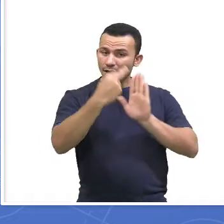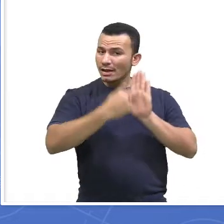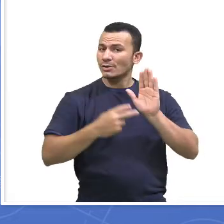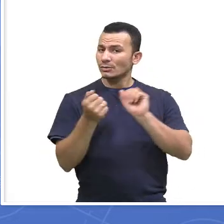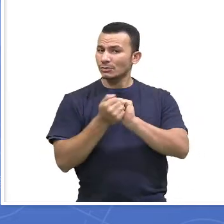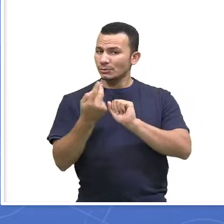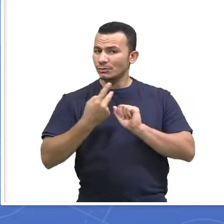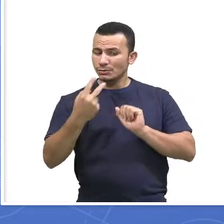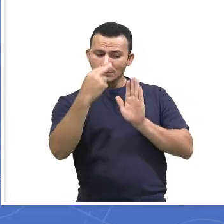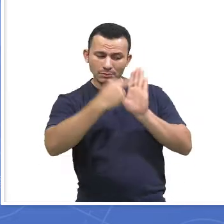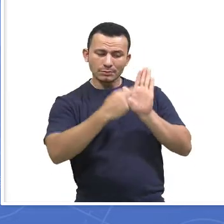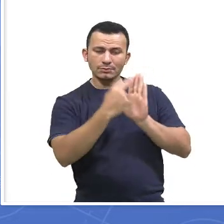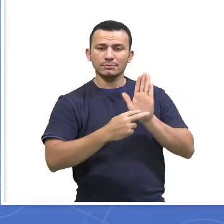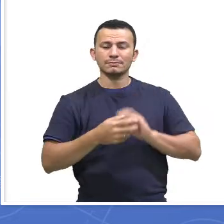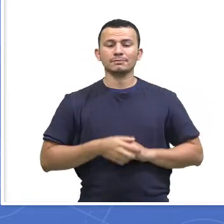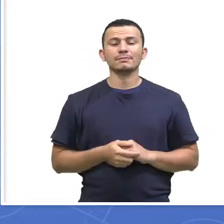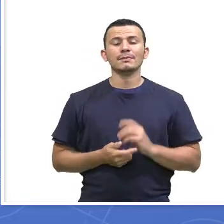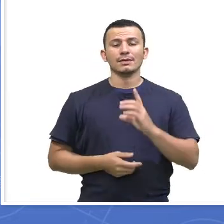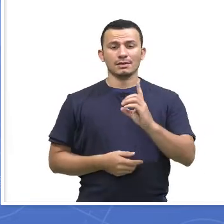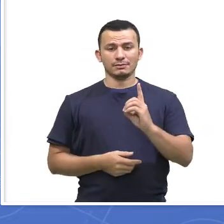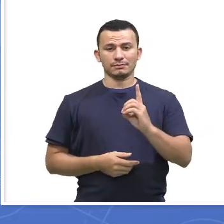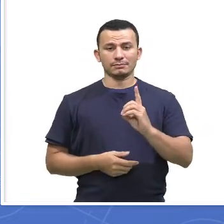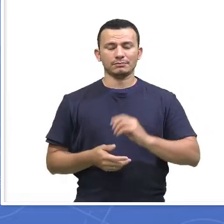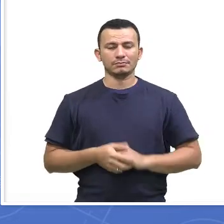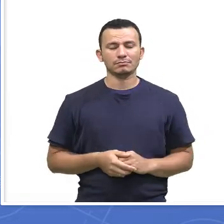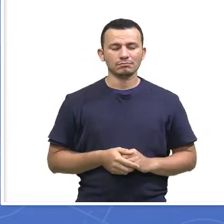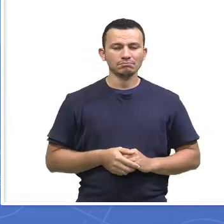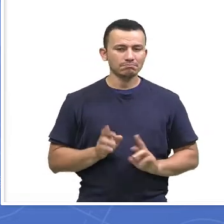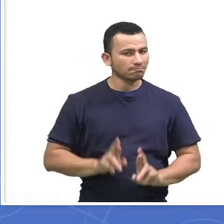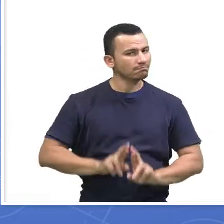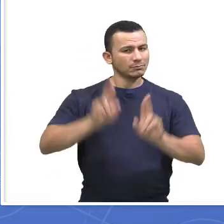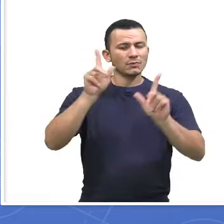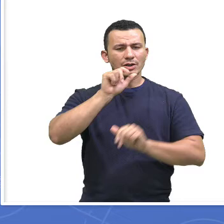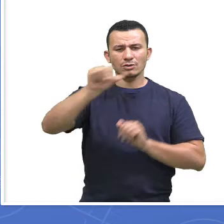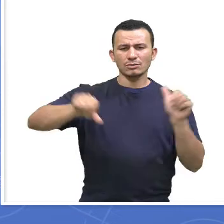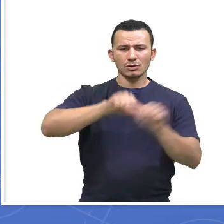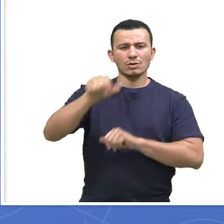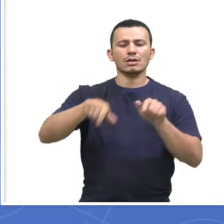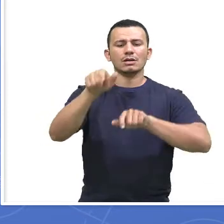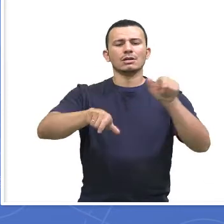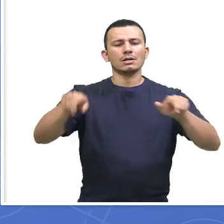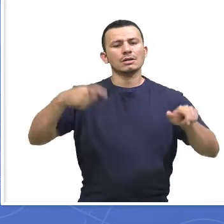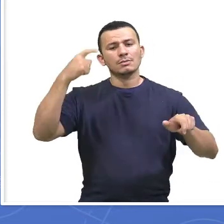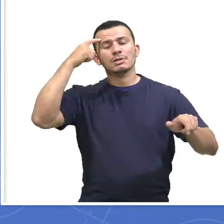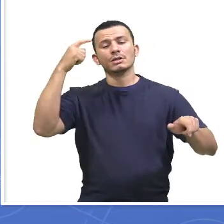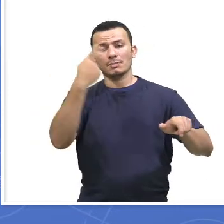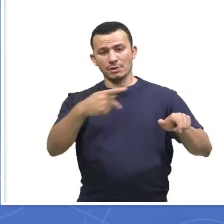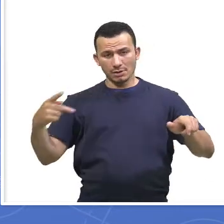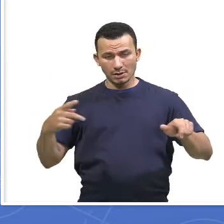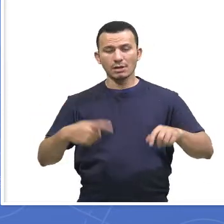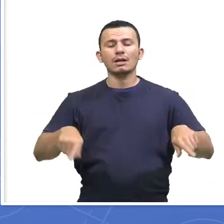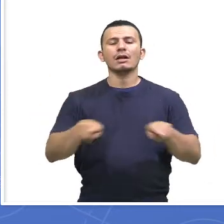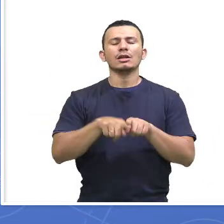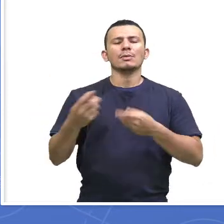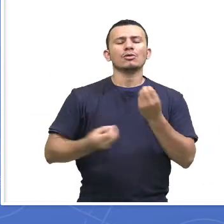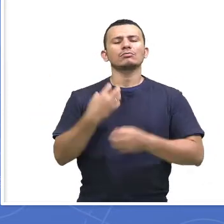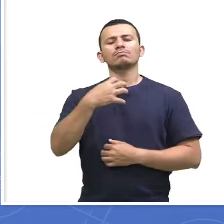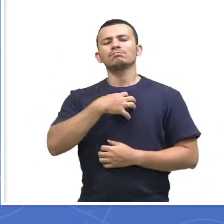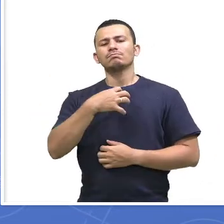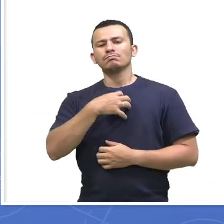hein? Letra D. Uma transformação na mentalidade das pessoas e da maneira como